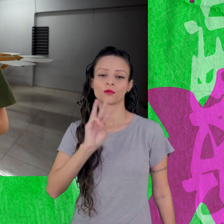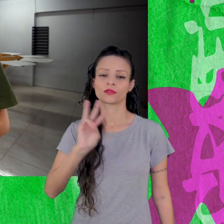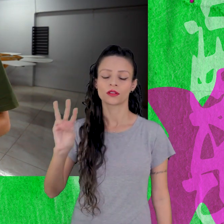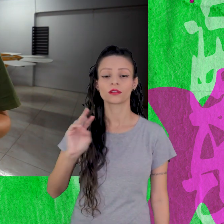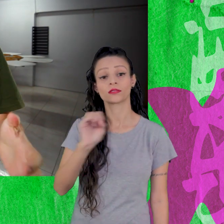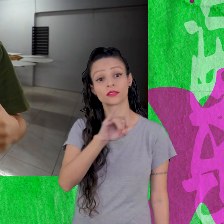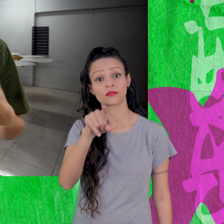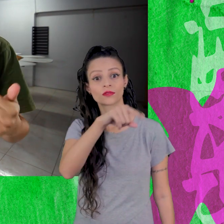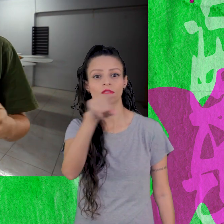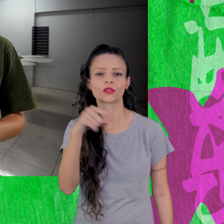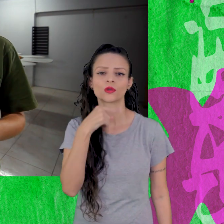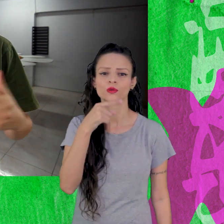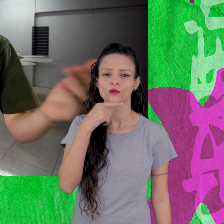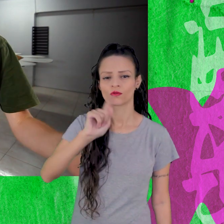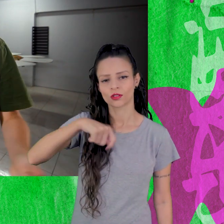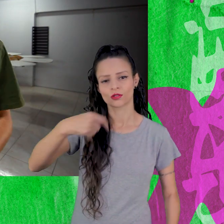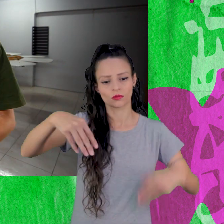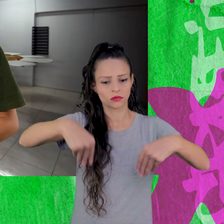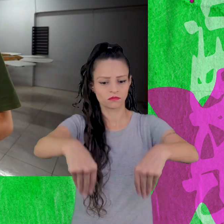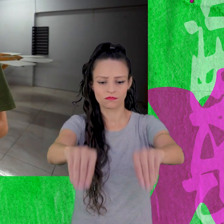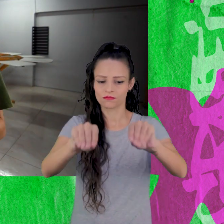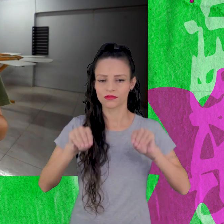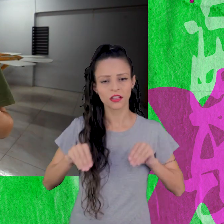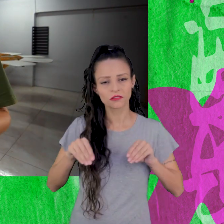TENX.lab. E daí, se vocês tiverem alguma dúvida sobre